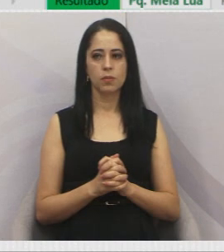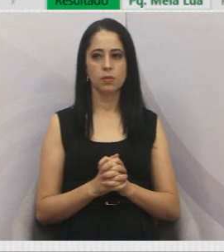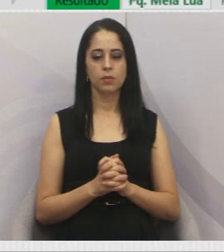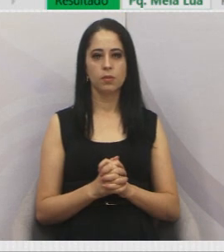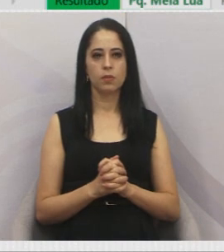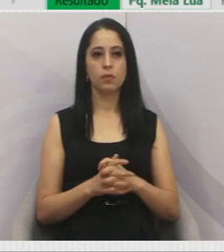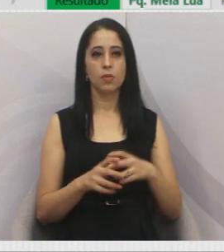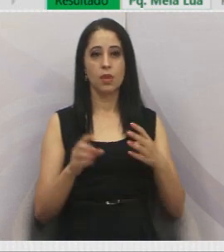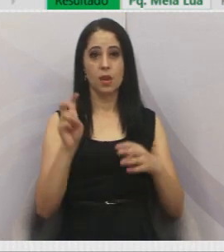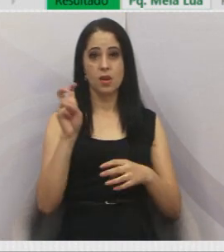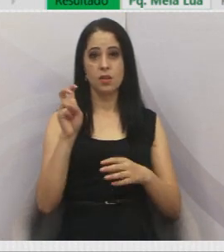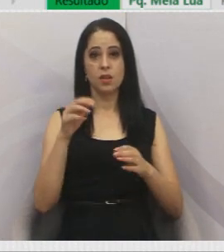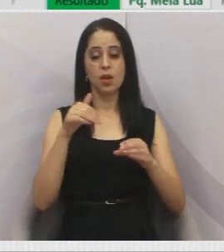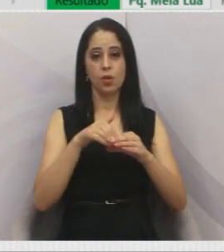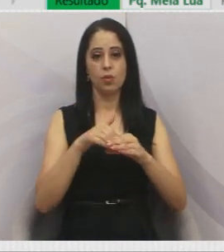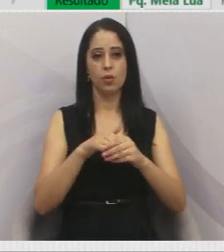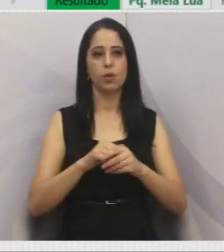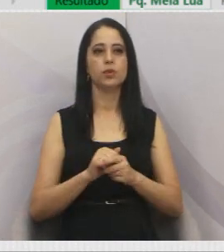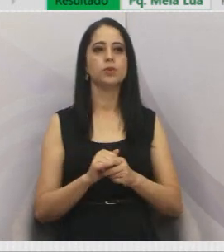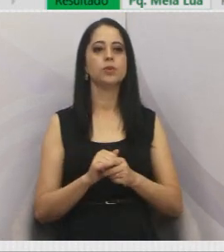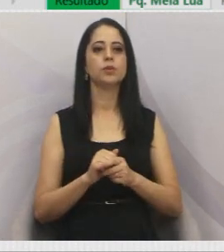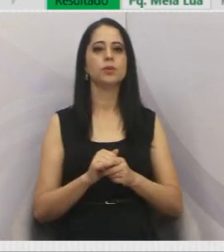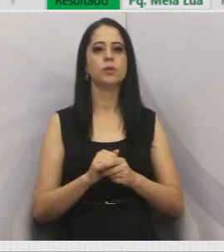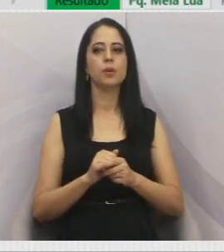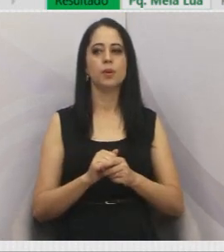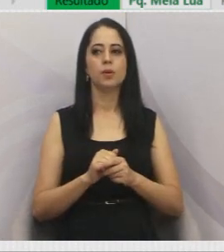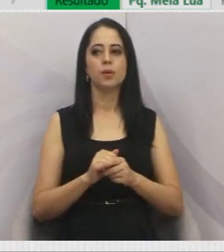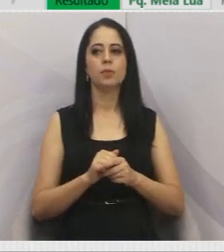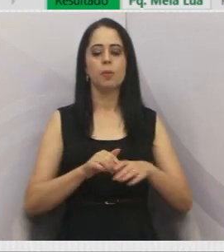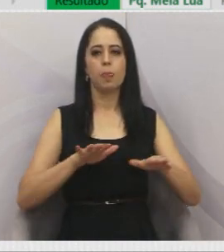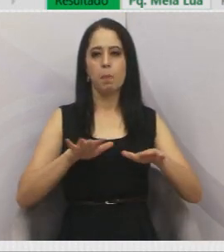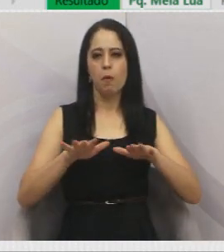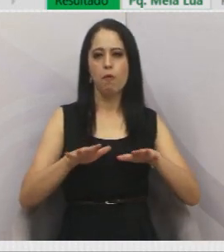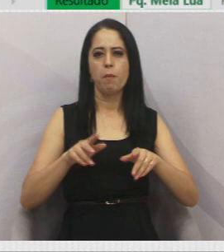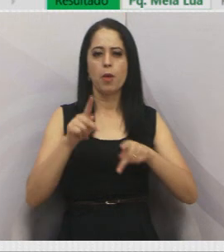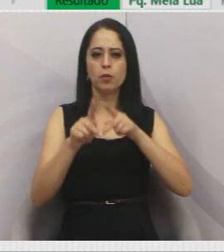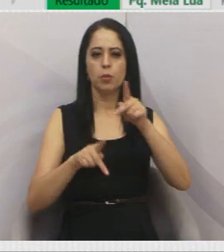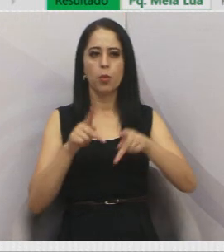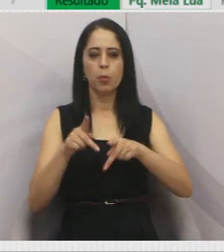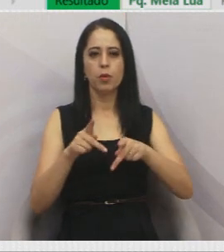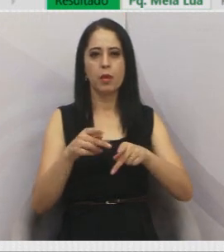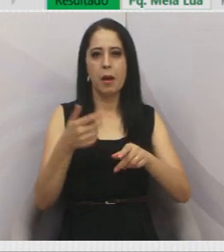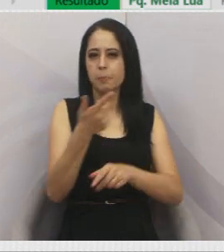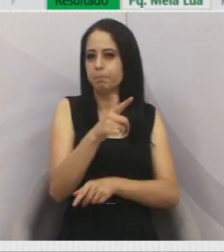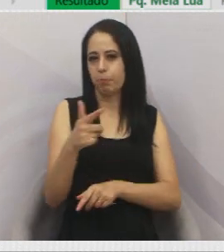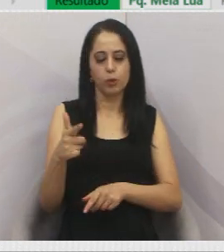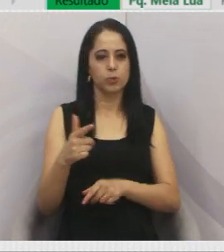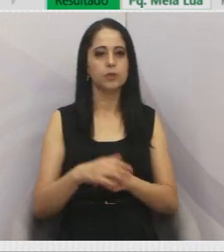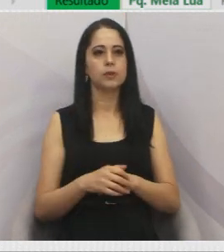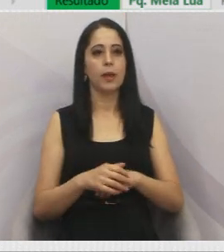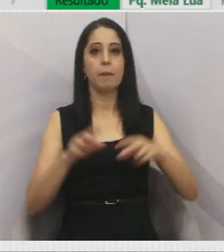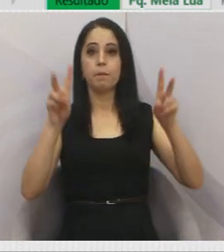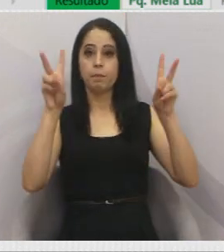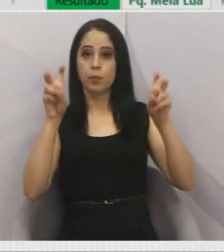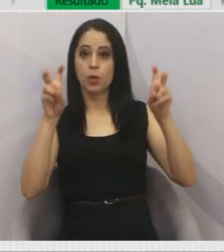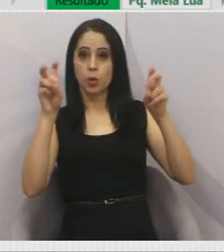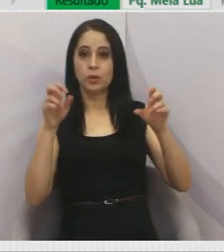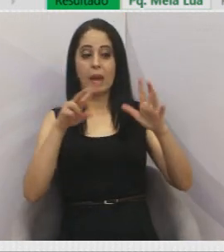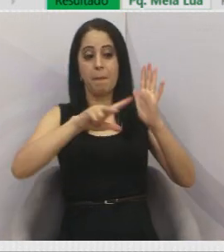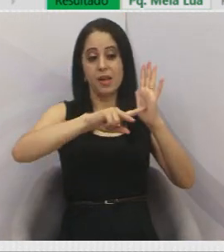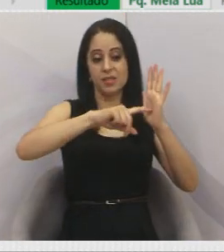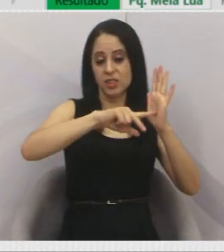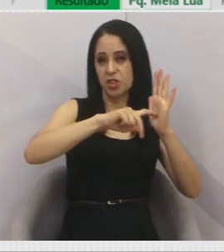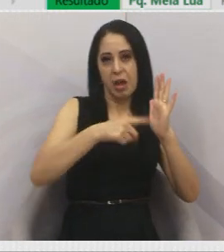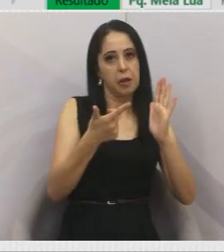Quinto voto. Movimentos populares e ou coletivos, voto em branco. Entidade de classe sindical, voto